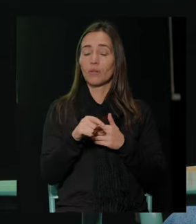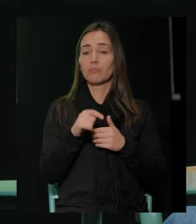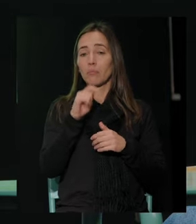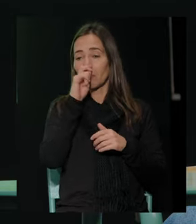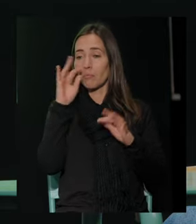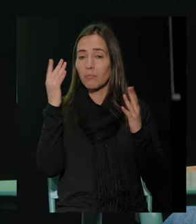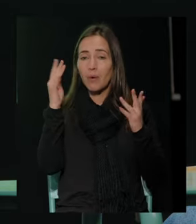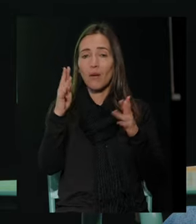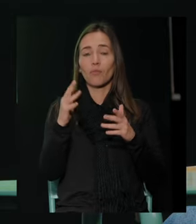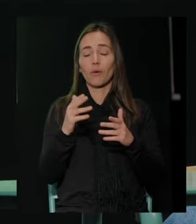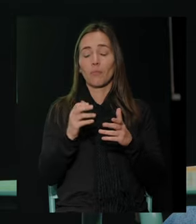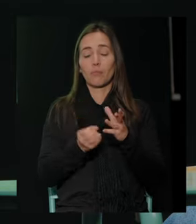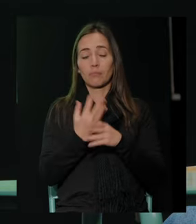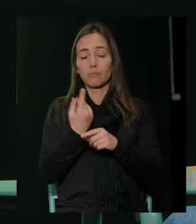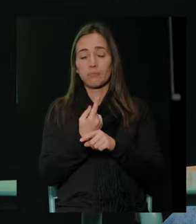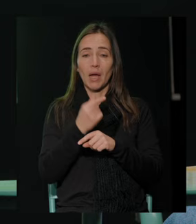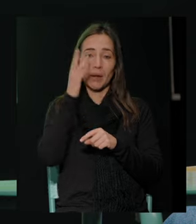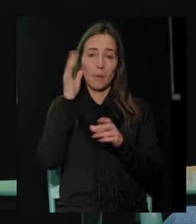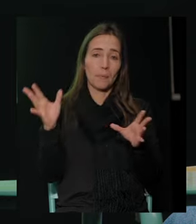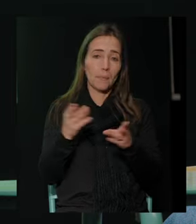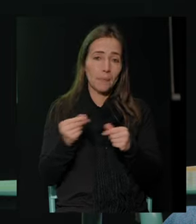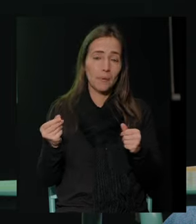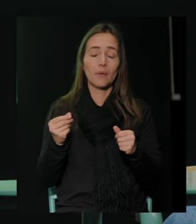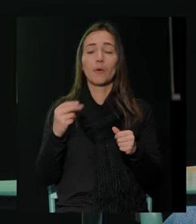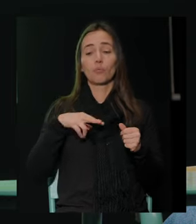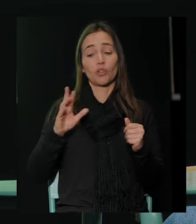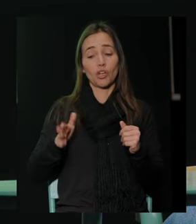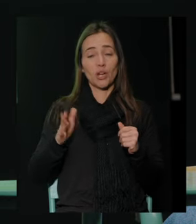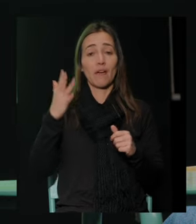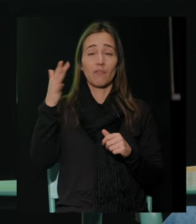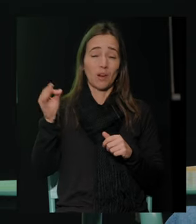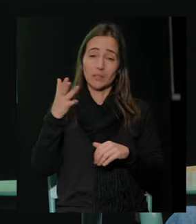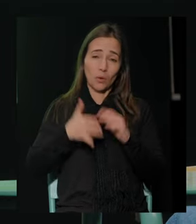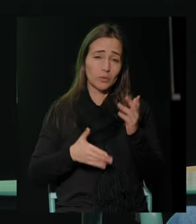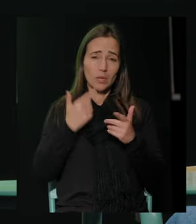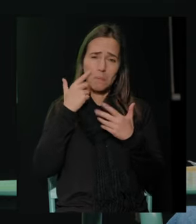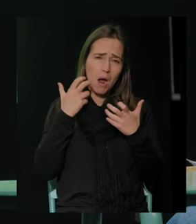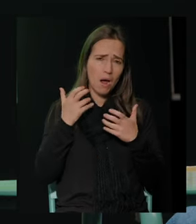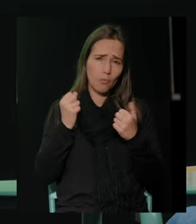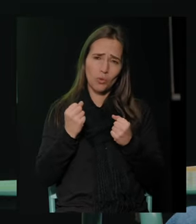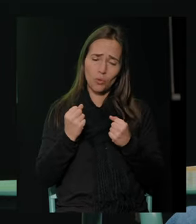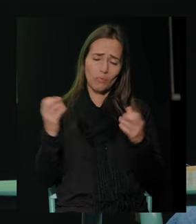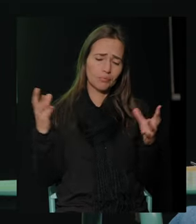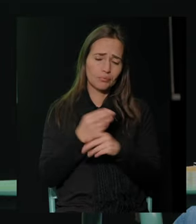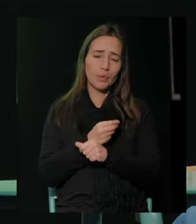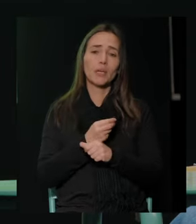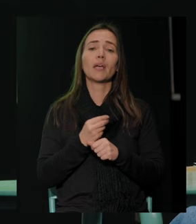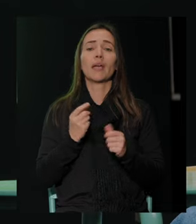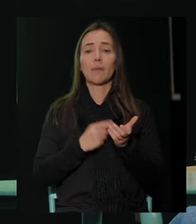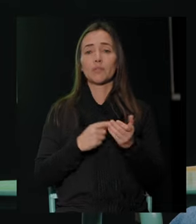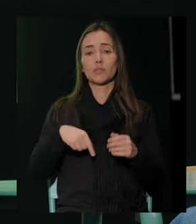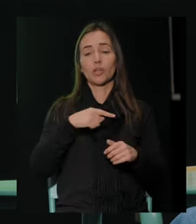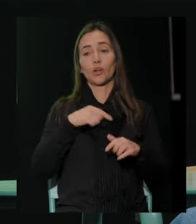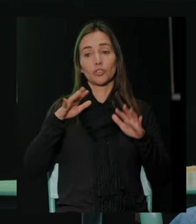Portugal já está a acontecer, em França está a acontecer de maneira drástica. É preciso que